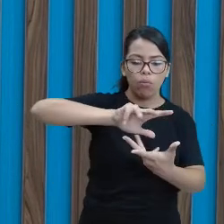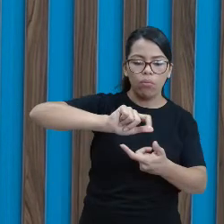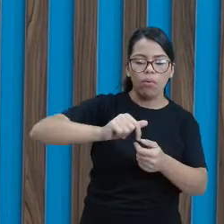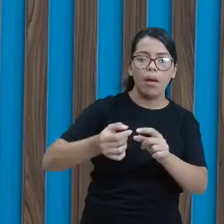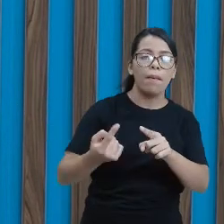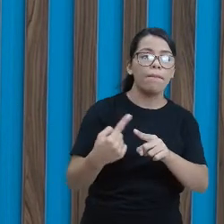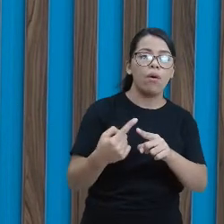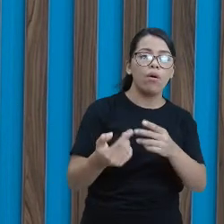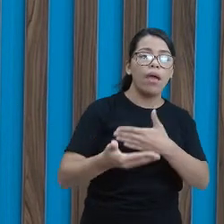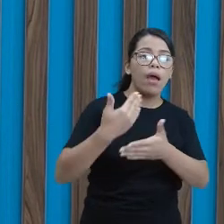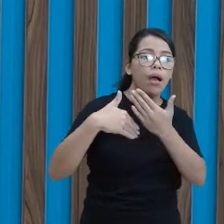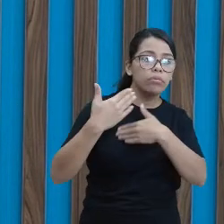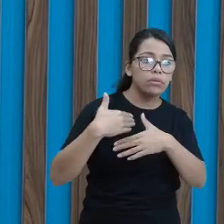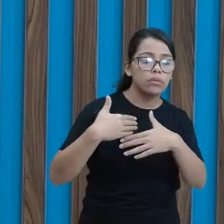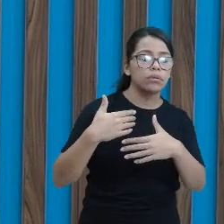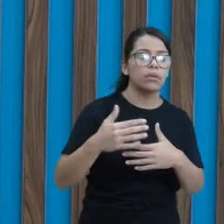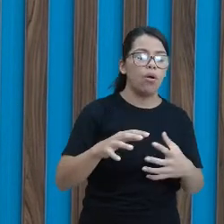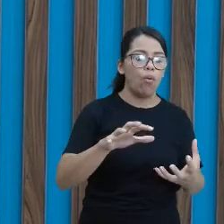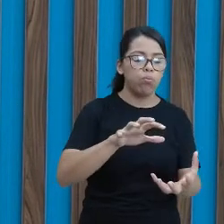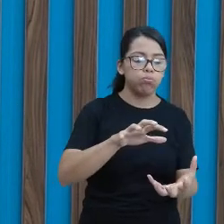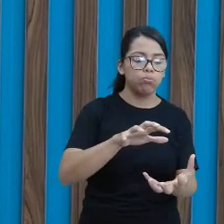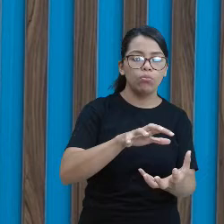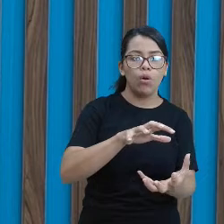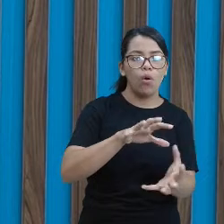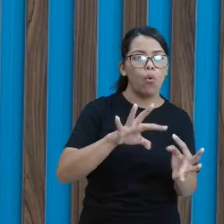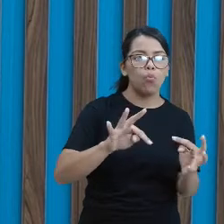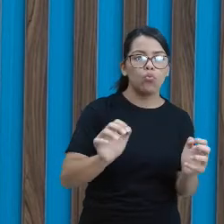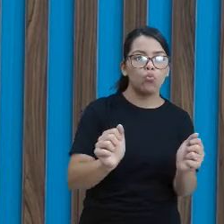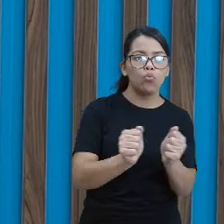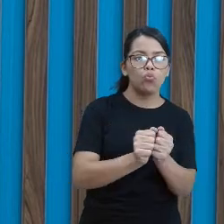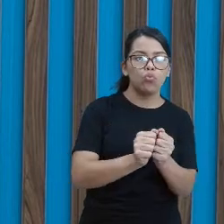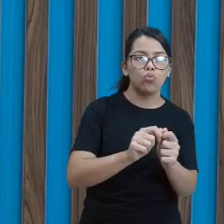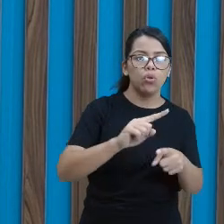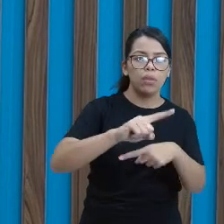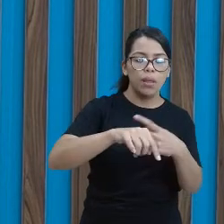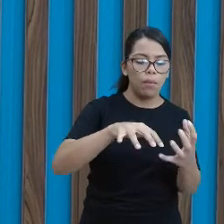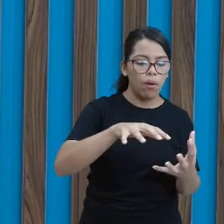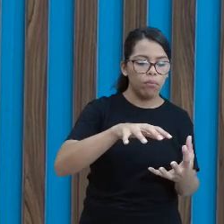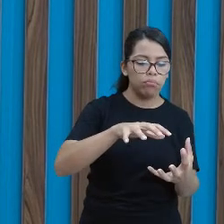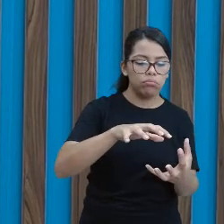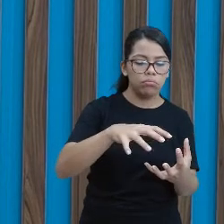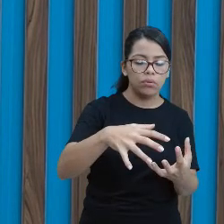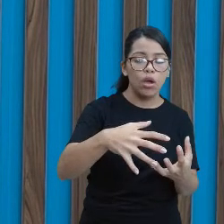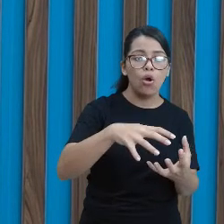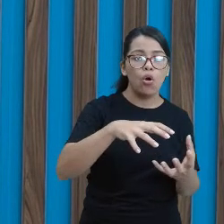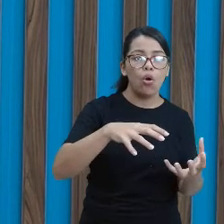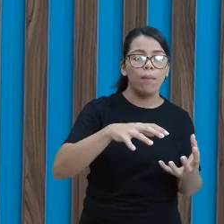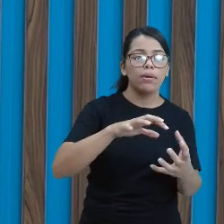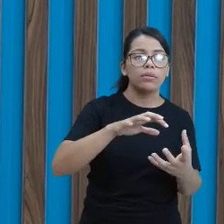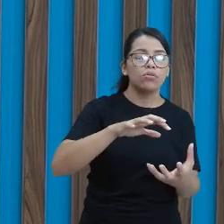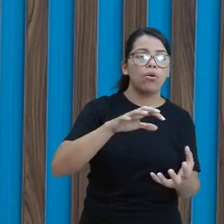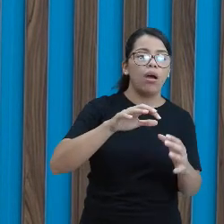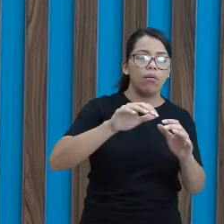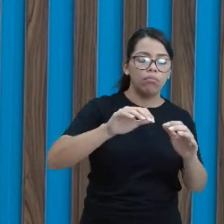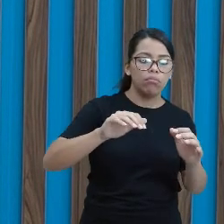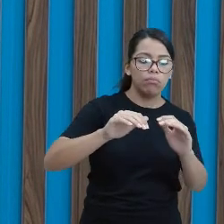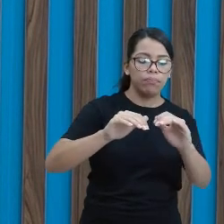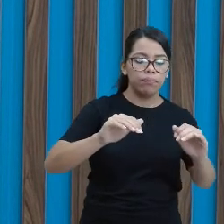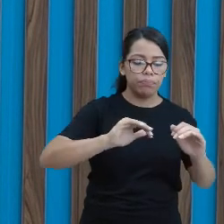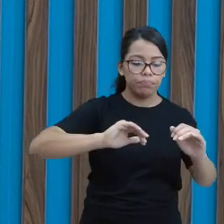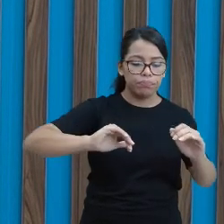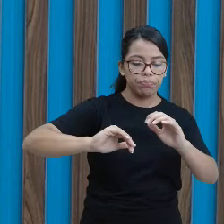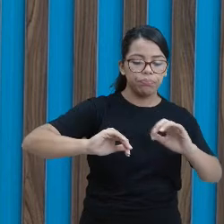eram iguais, mas o próprio ambiente já foi favorecendo outras, né, enviando para esse novo